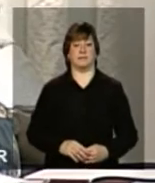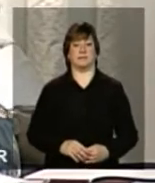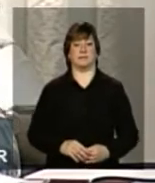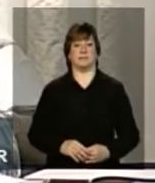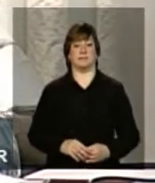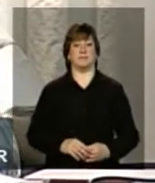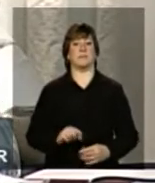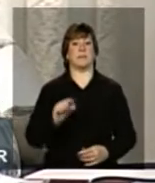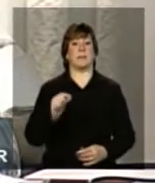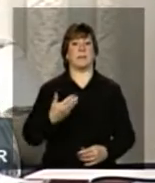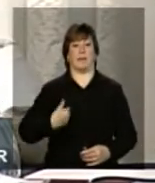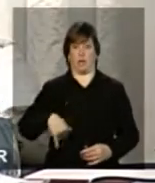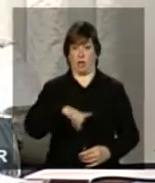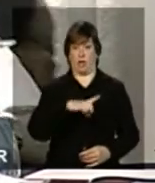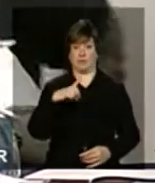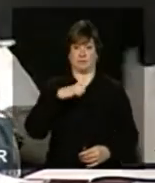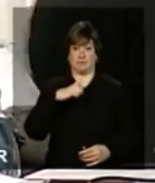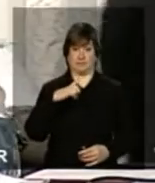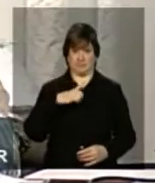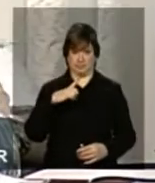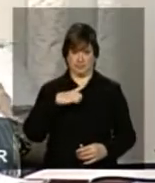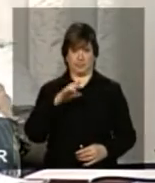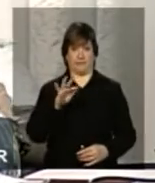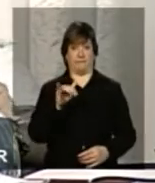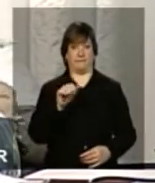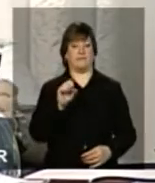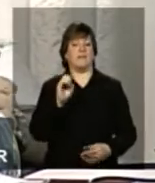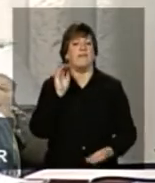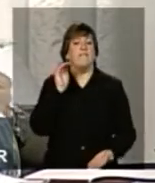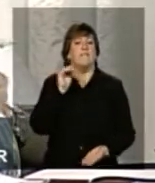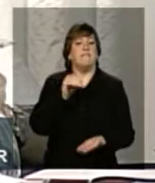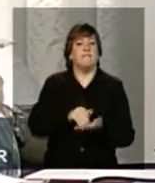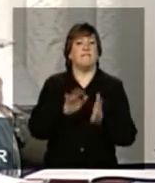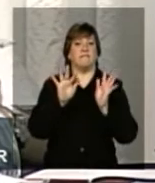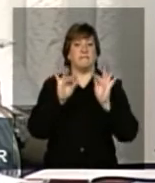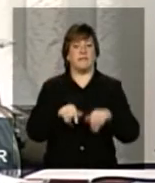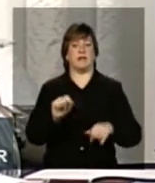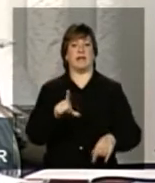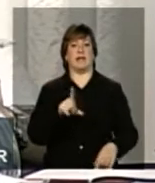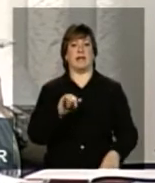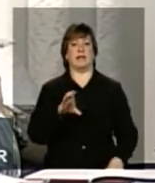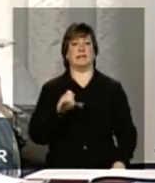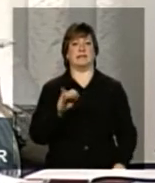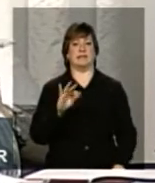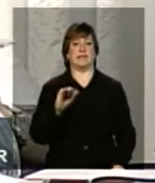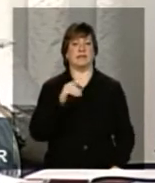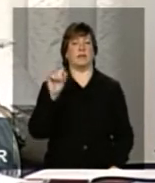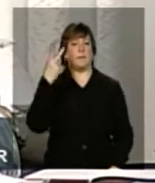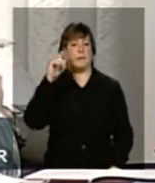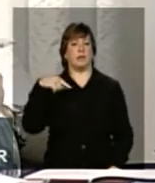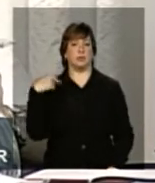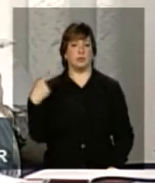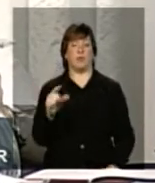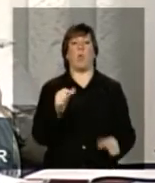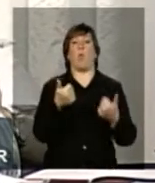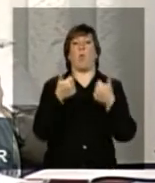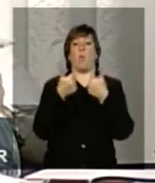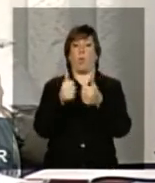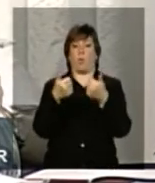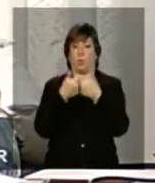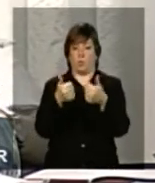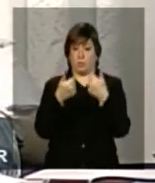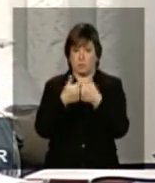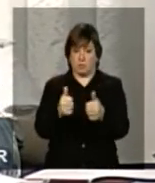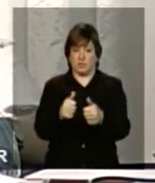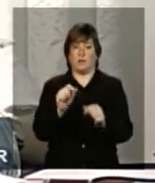que estamos em fase final da licitação para os ônibus